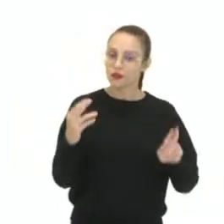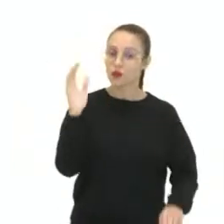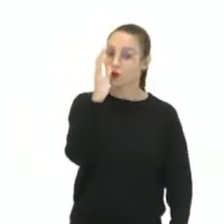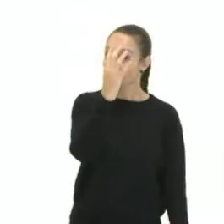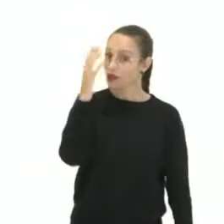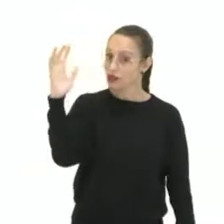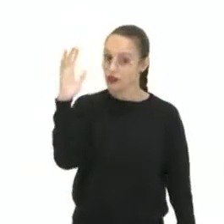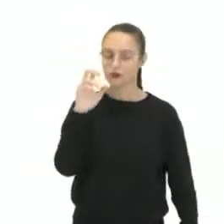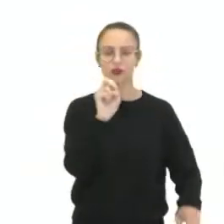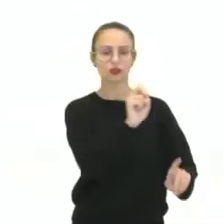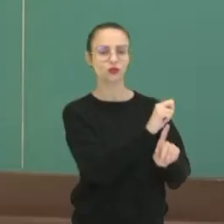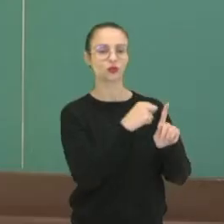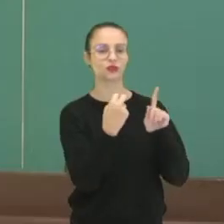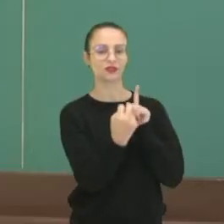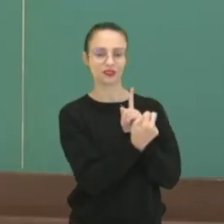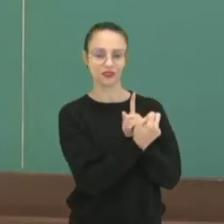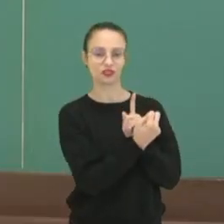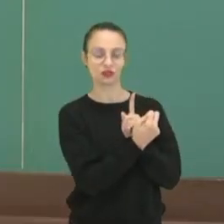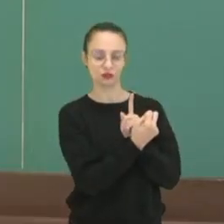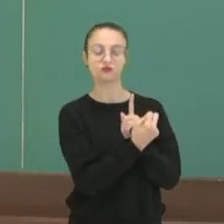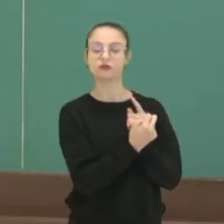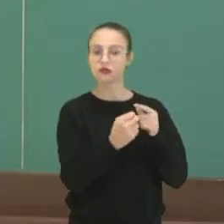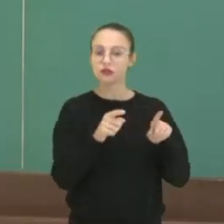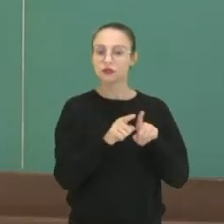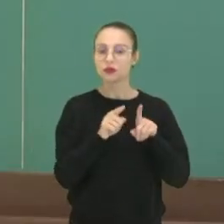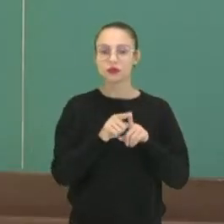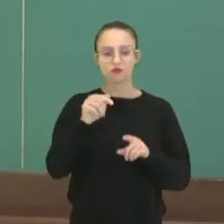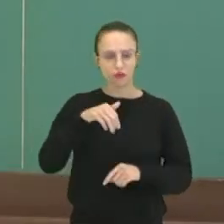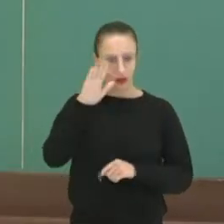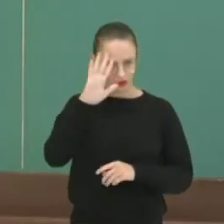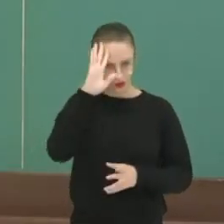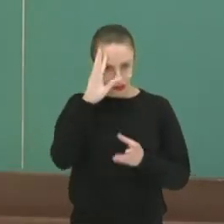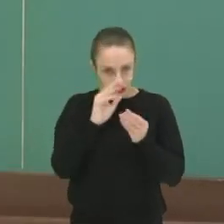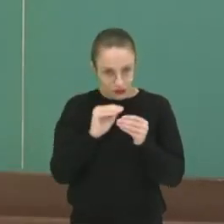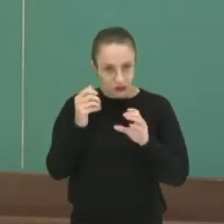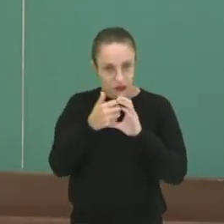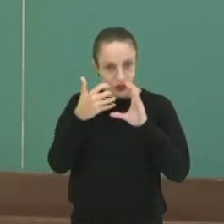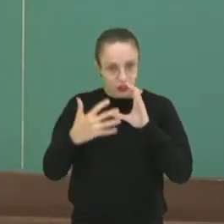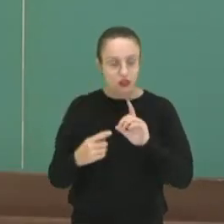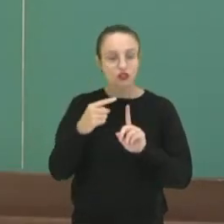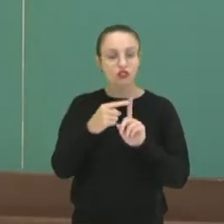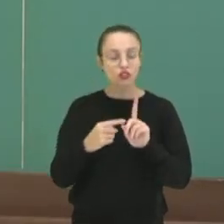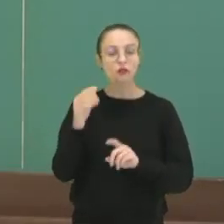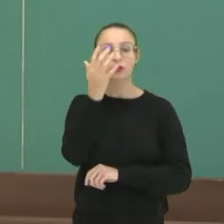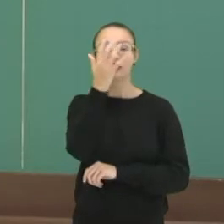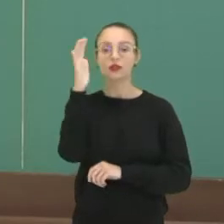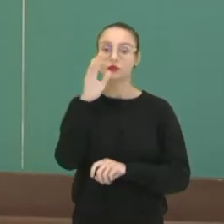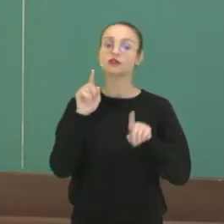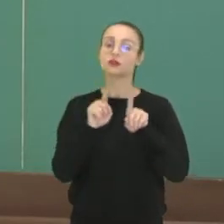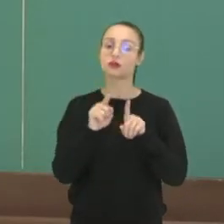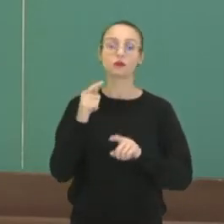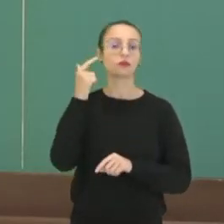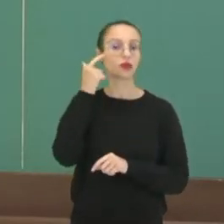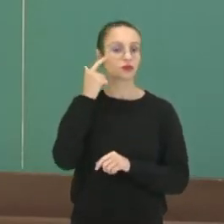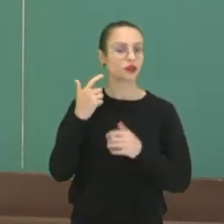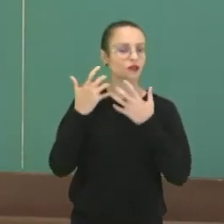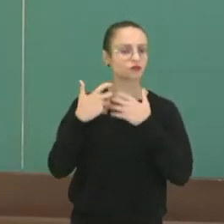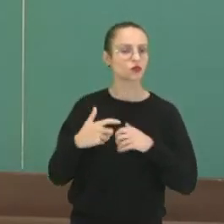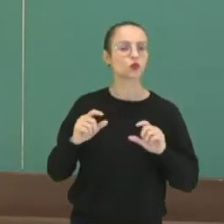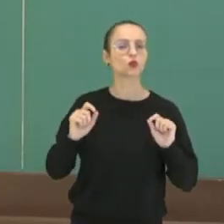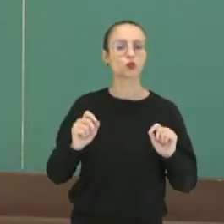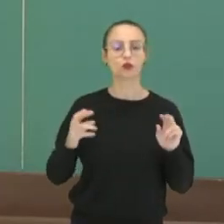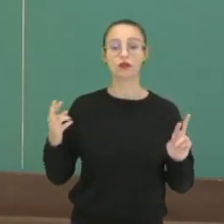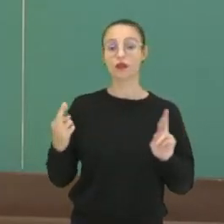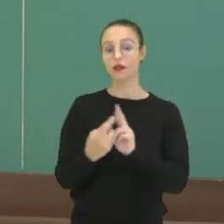a sociedade. Mais do que eu entender as características do tipo climático, é importante eu pensar qual é a